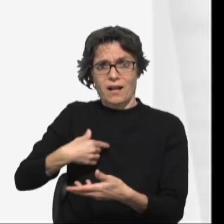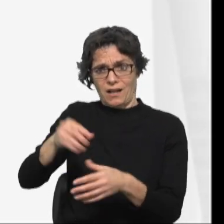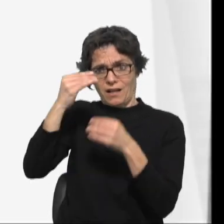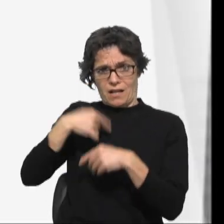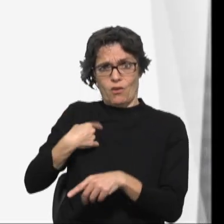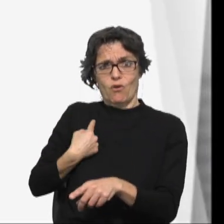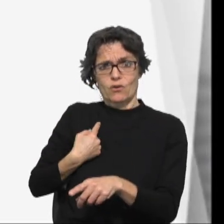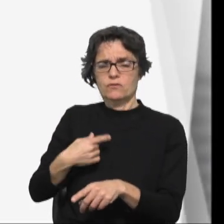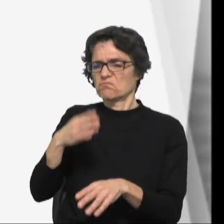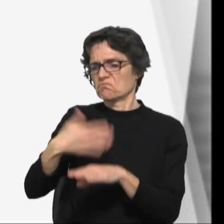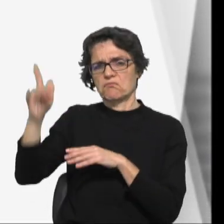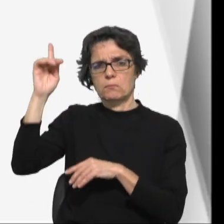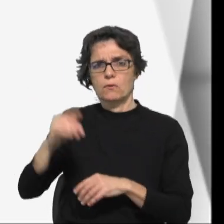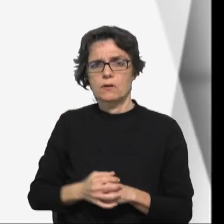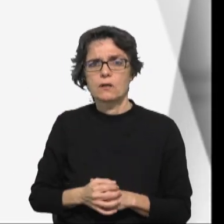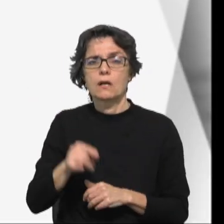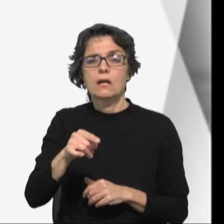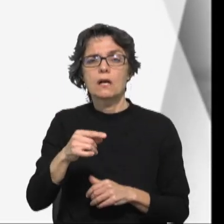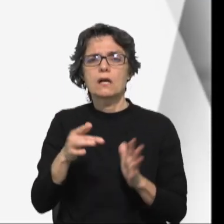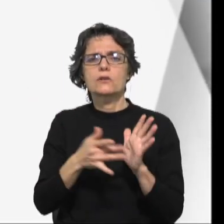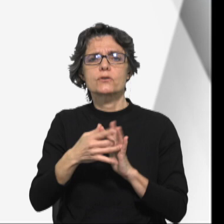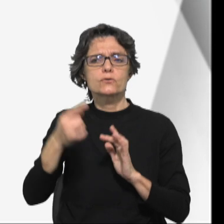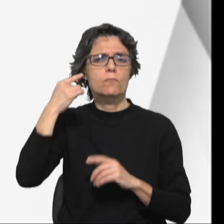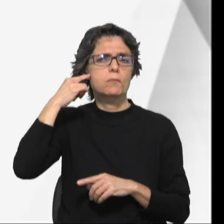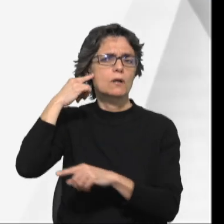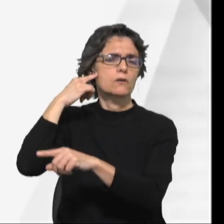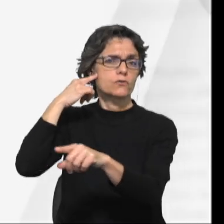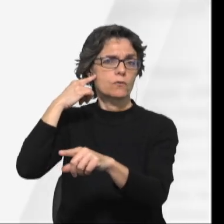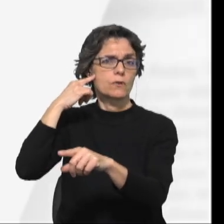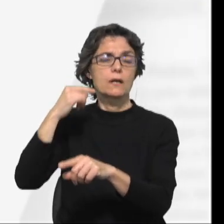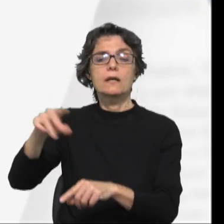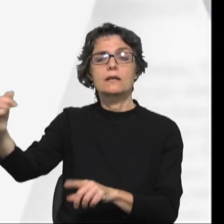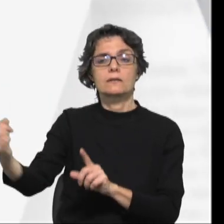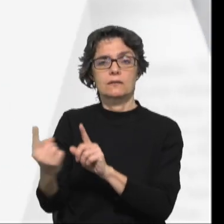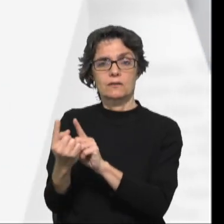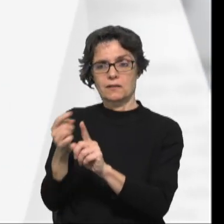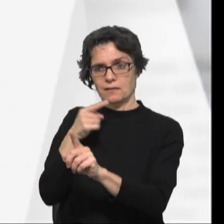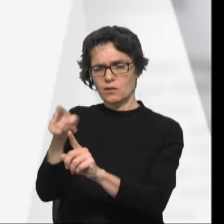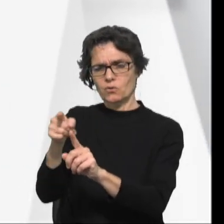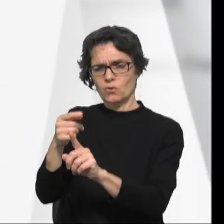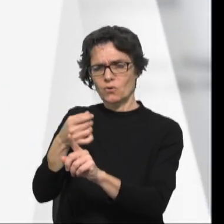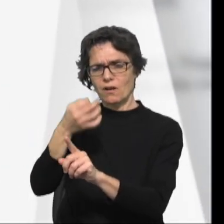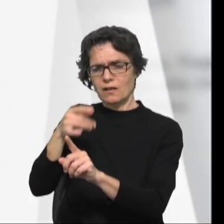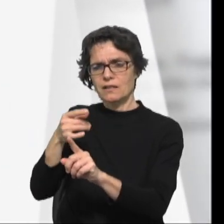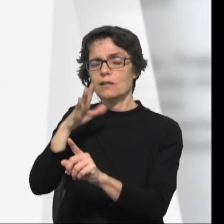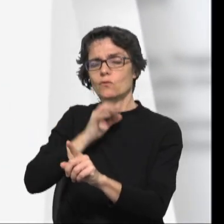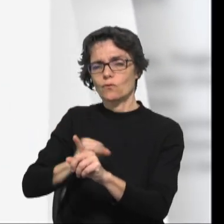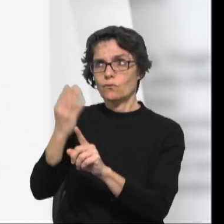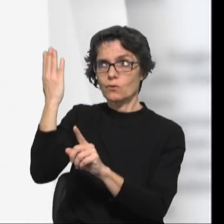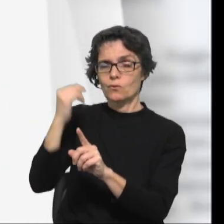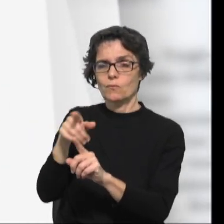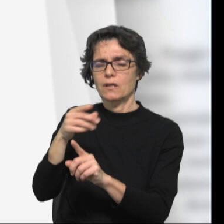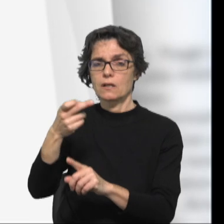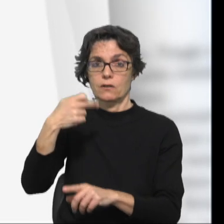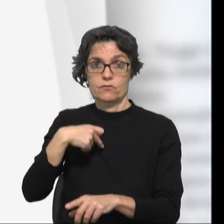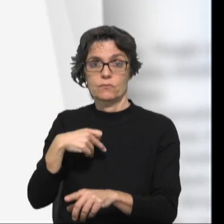E expulsaram-no. Jesus soube que o tinham expulsado e, encontrando-o, disse-lhe: tu acreditas no Filho do Homem? Ele